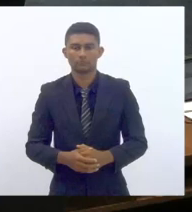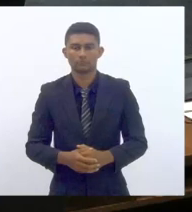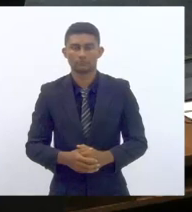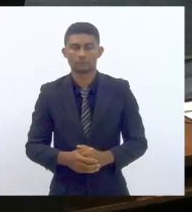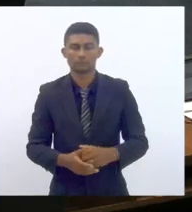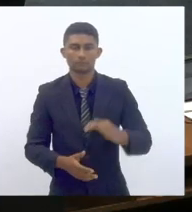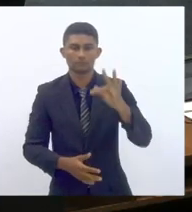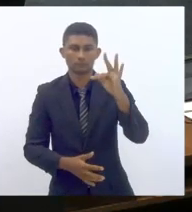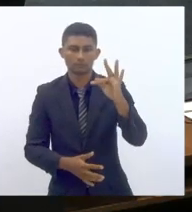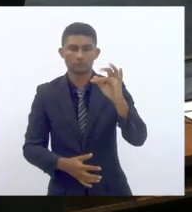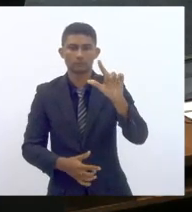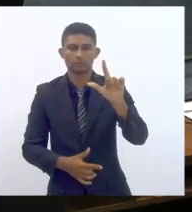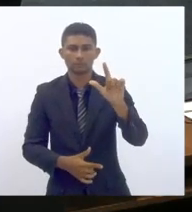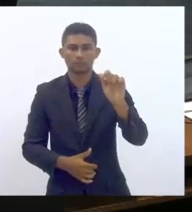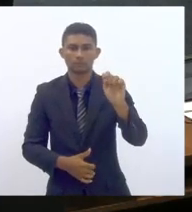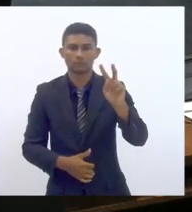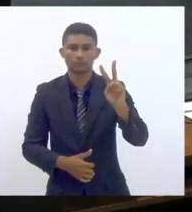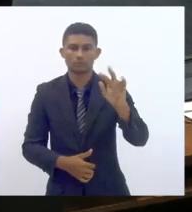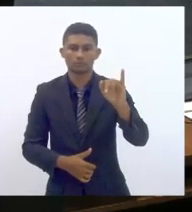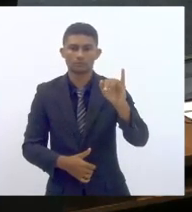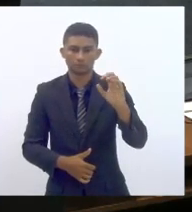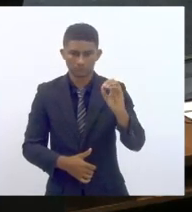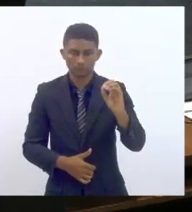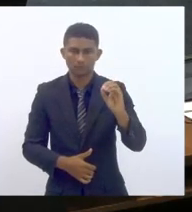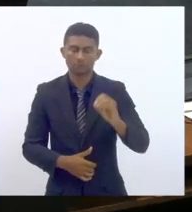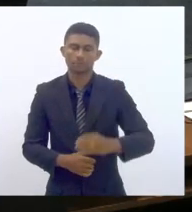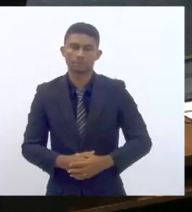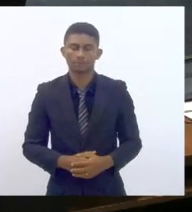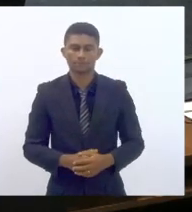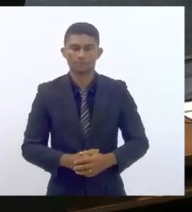Deputado Flávio Serafini.